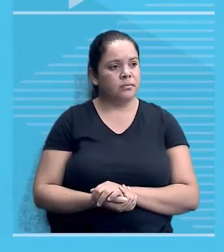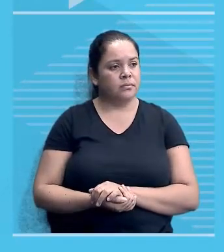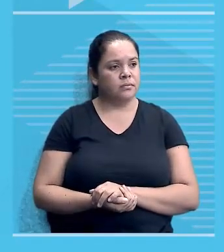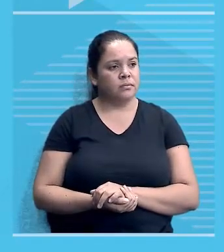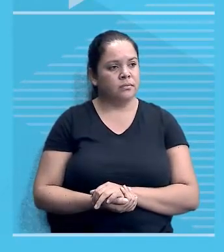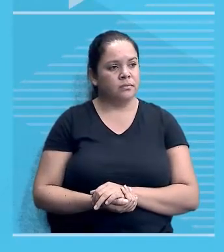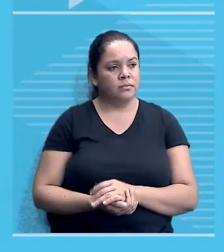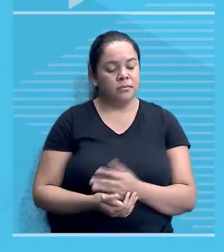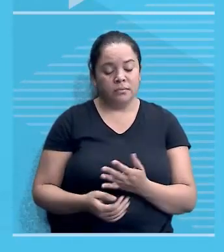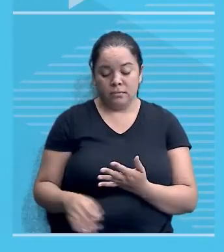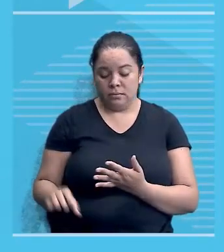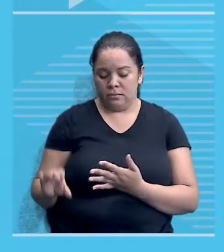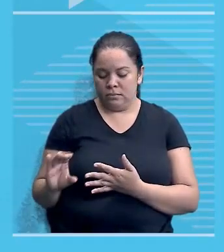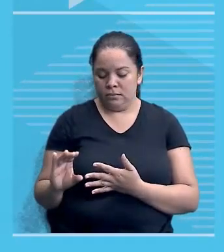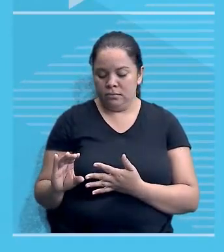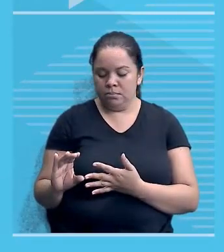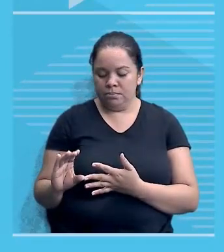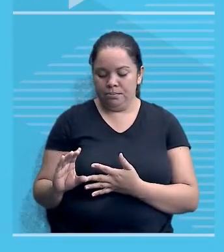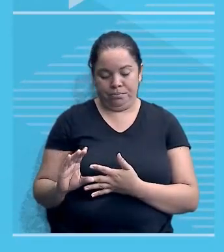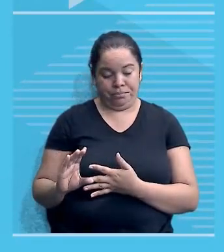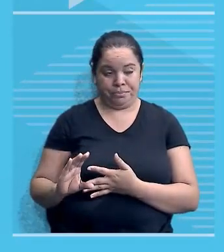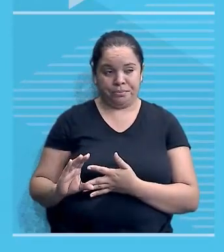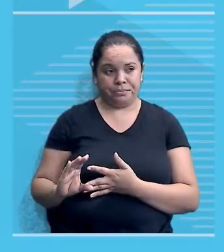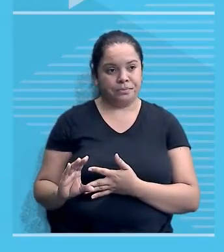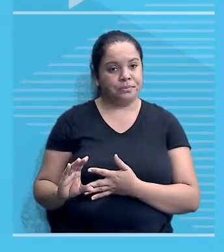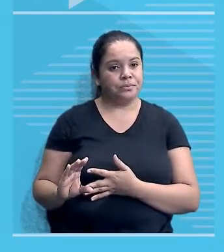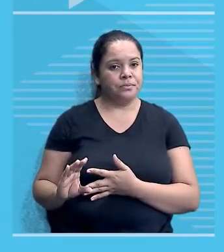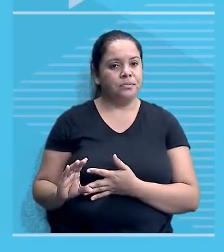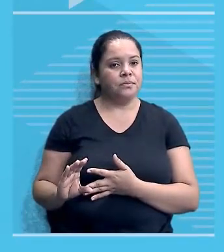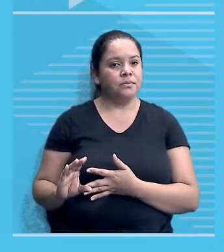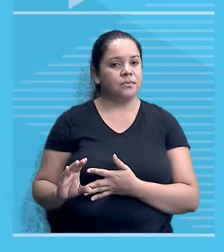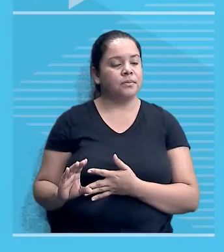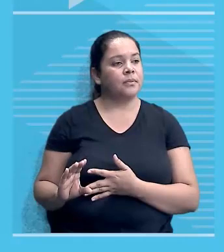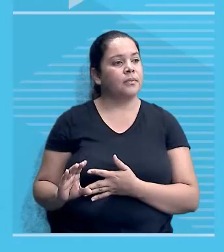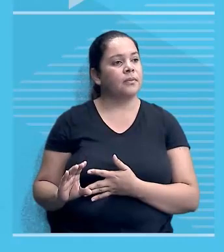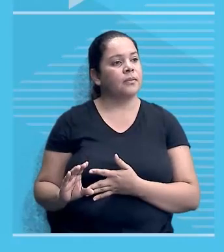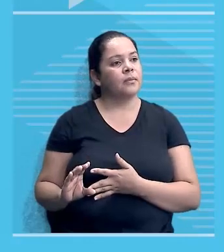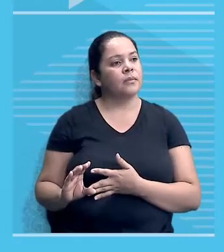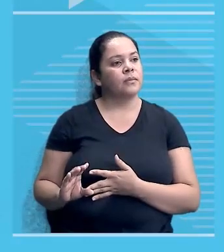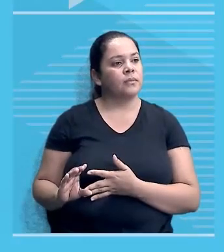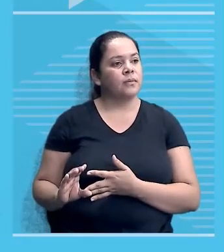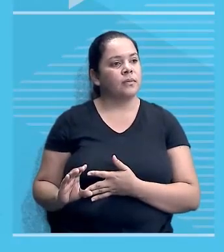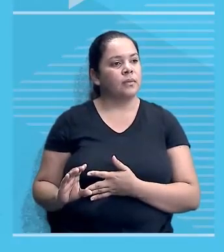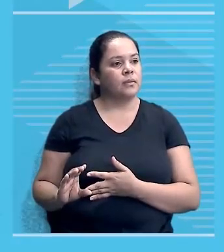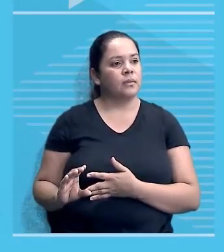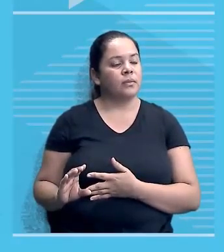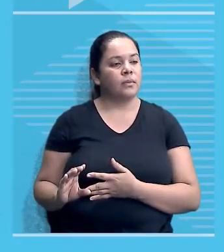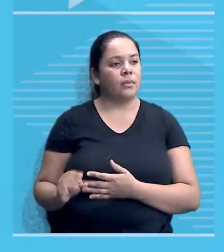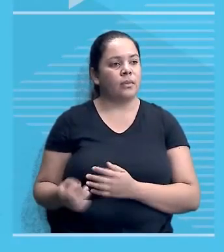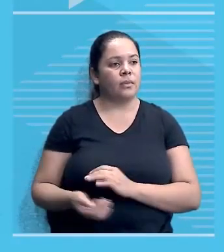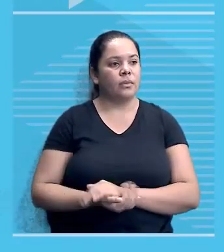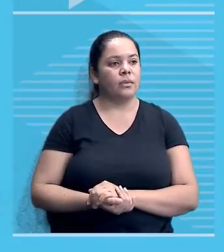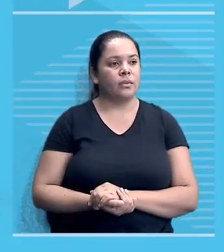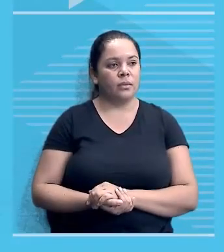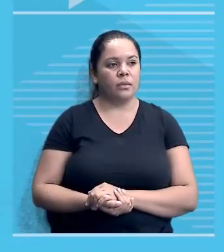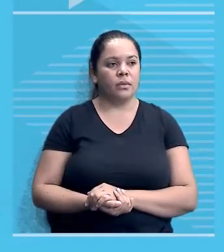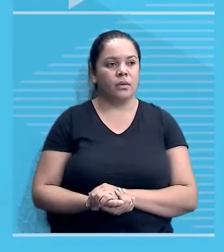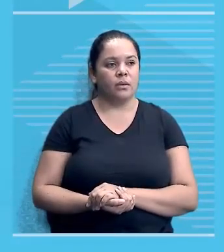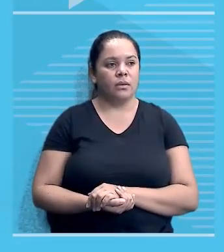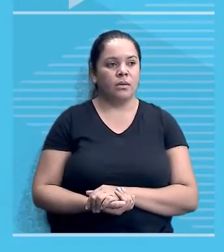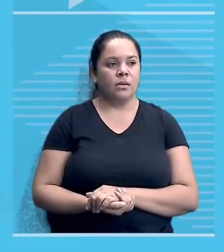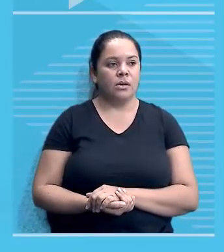letra C congestionamento de automóveis em ciências urbanas invenções congestionamento de automóveis né que nós também já podemos Olha